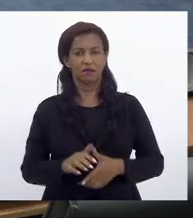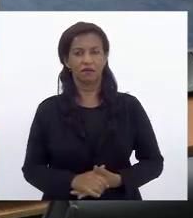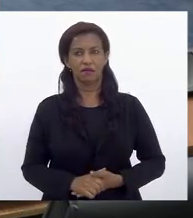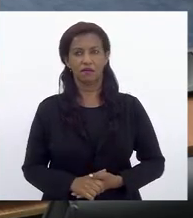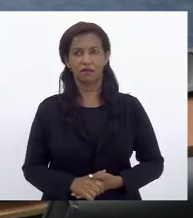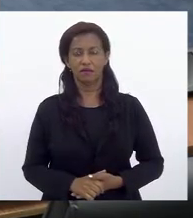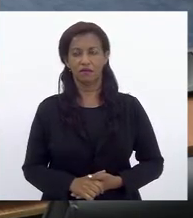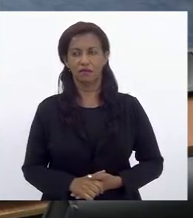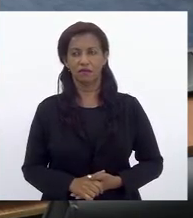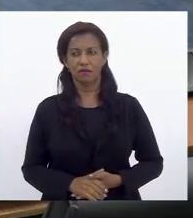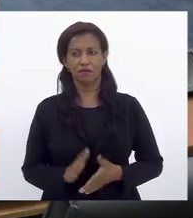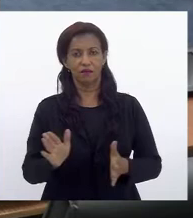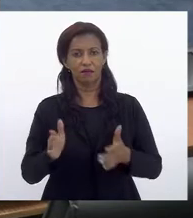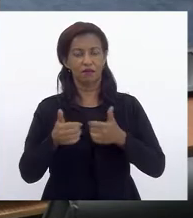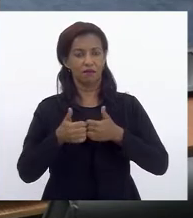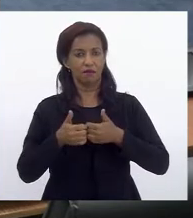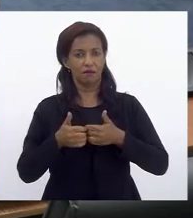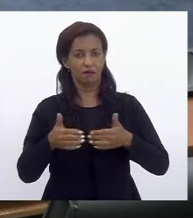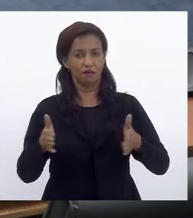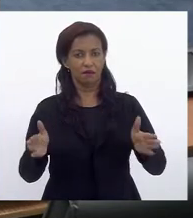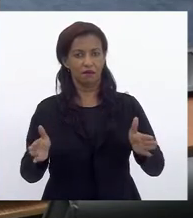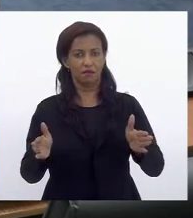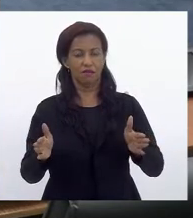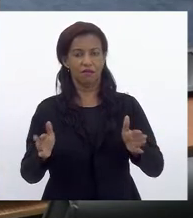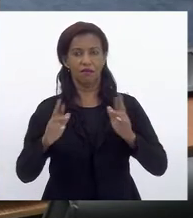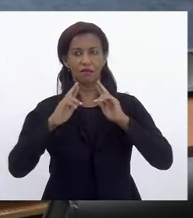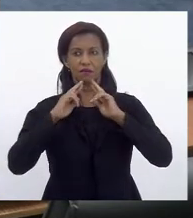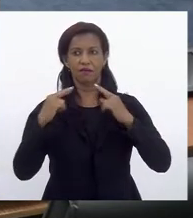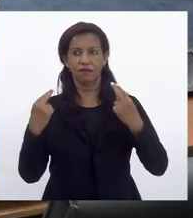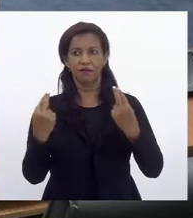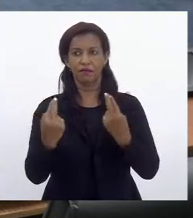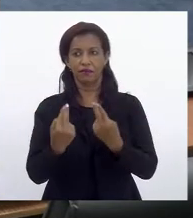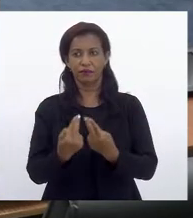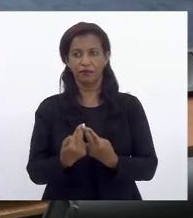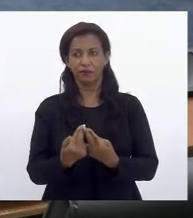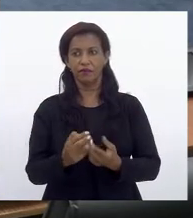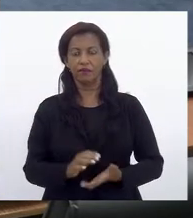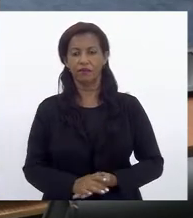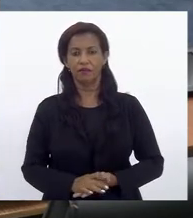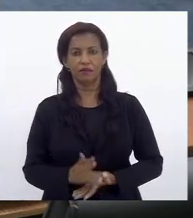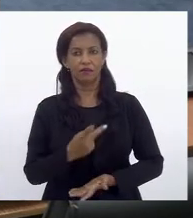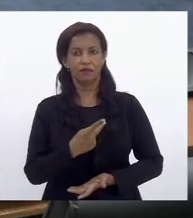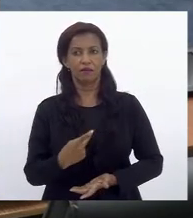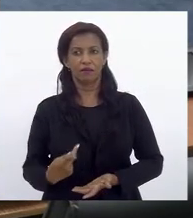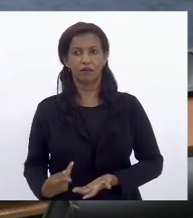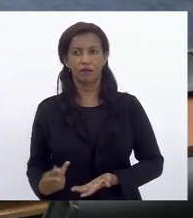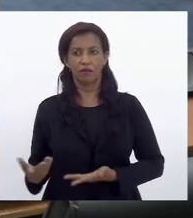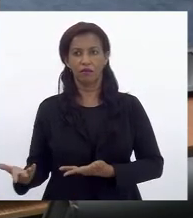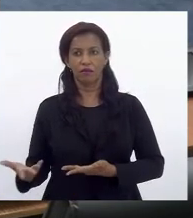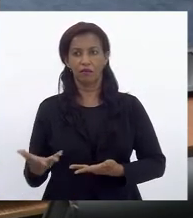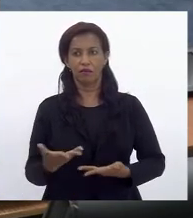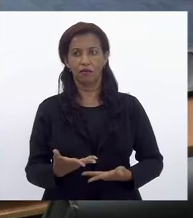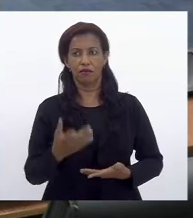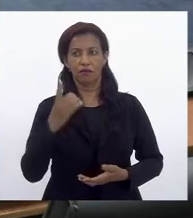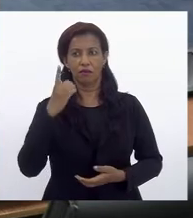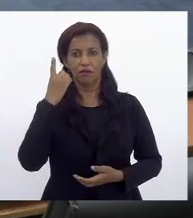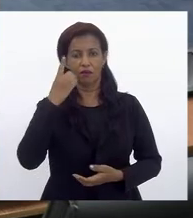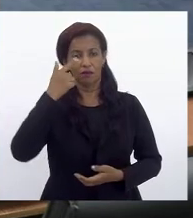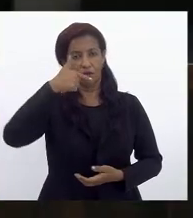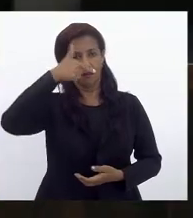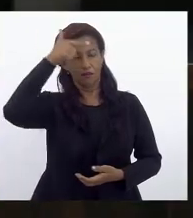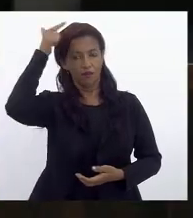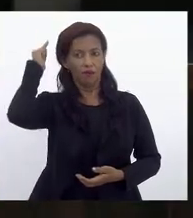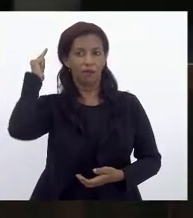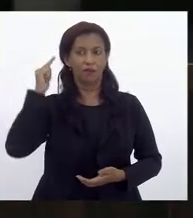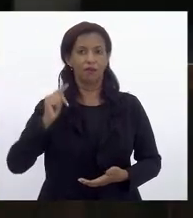trabalhos. Está aberta a sessão. A presidência convida o senhor deputado Luiz